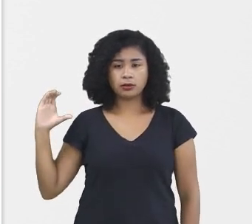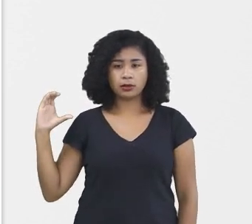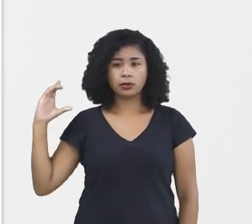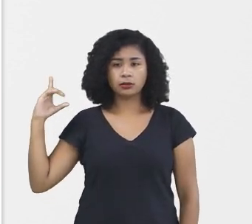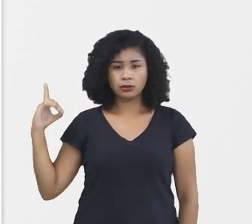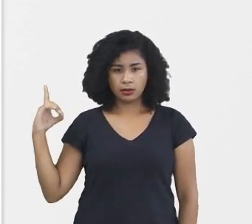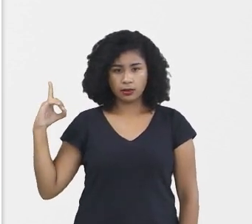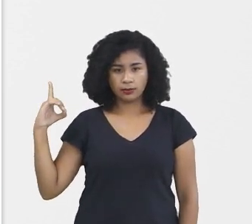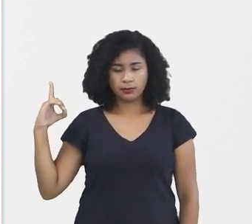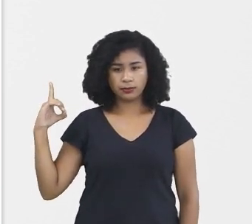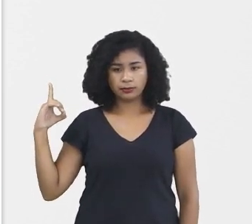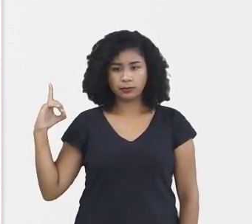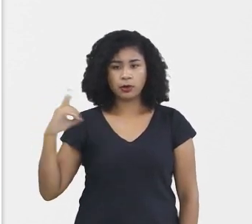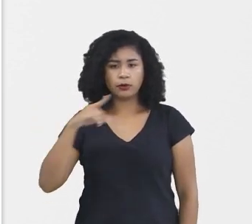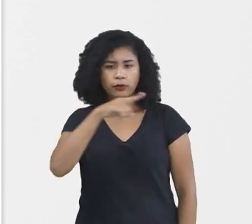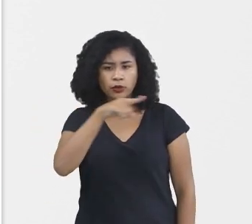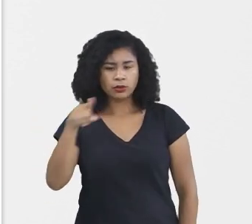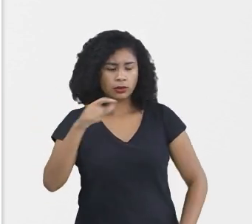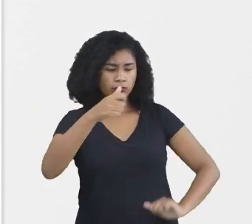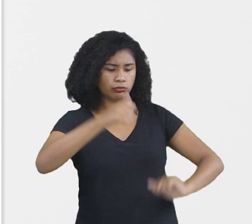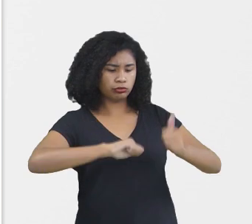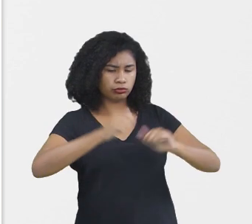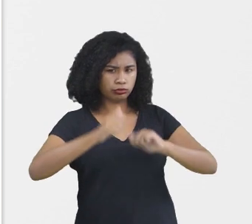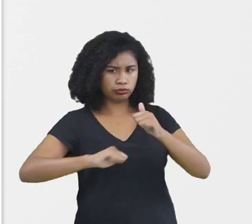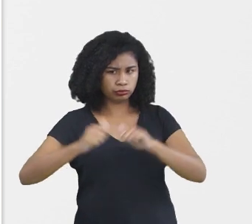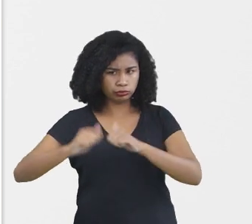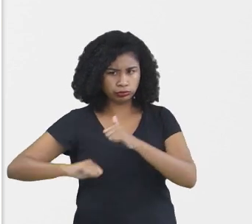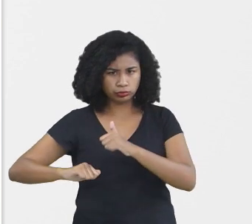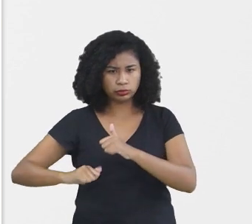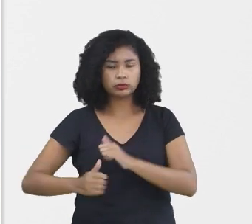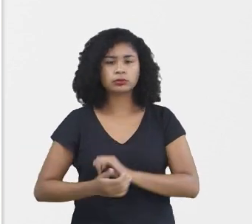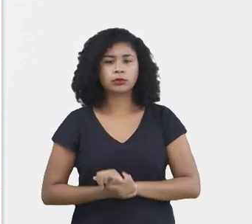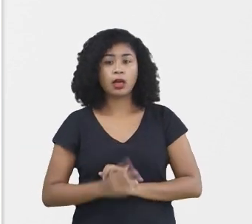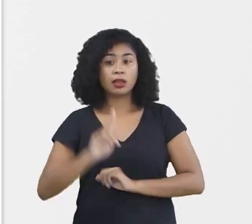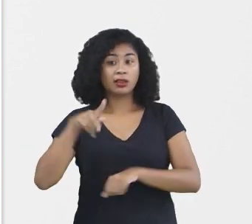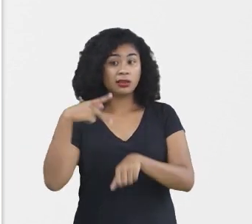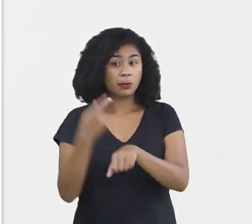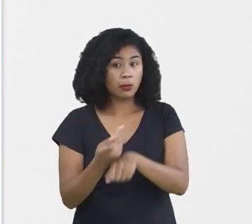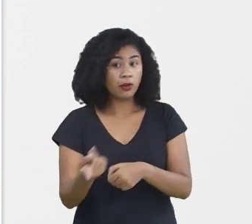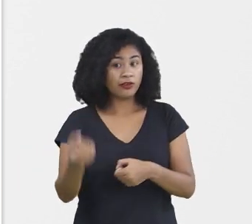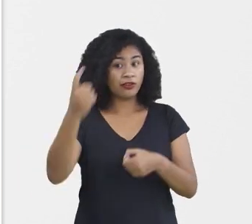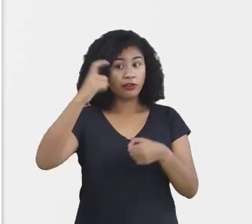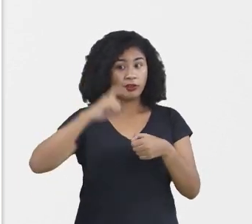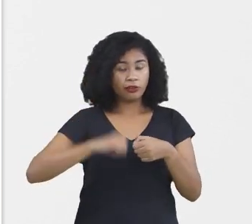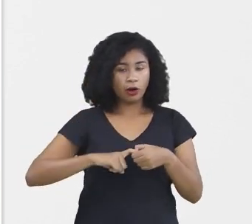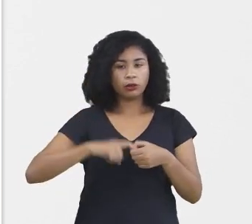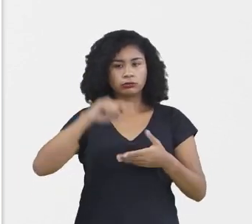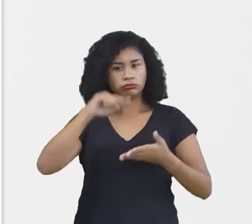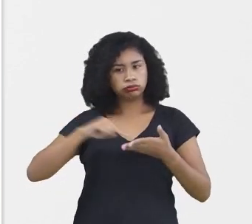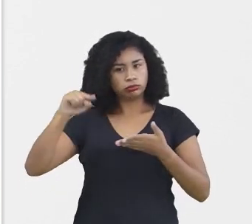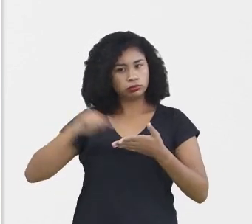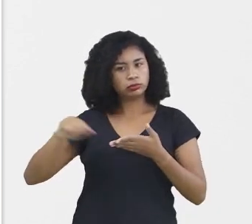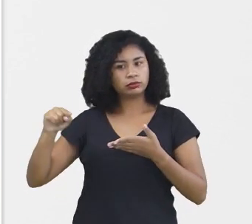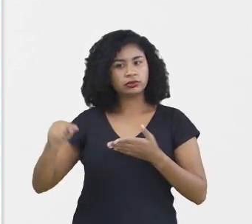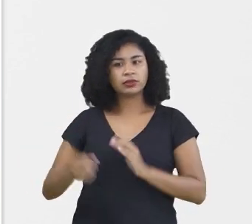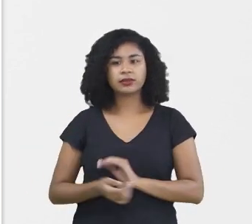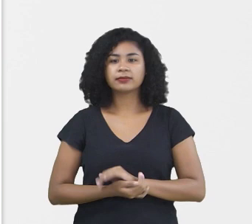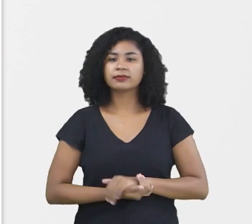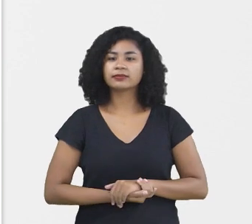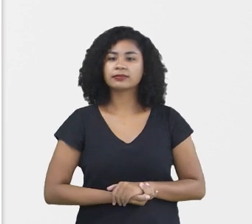direitinho. E aí, nós vamos voltar com vocês na sequência, tá? Para fazermos a nossa interatividade.